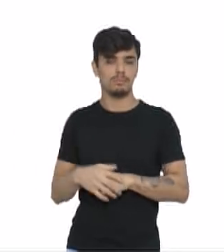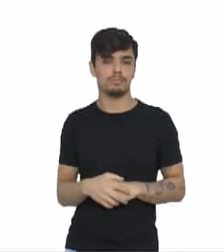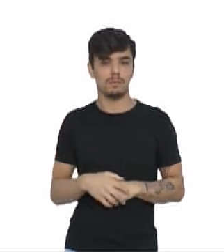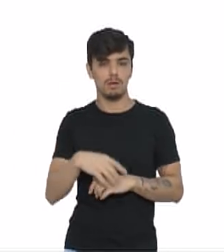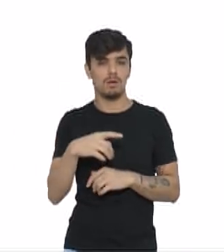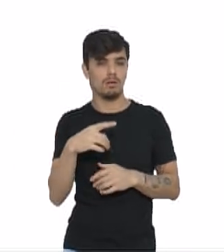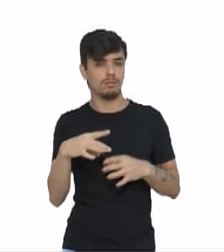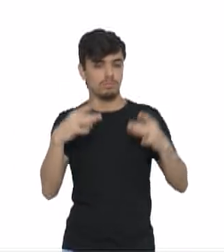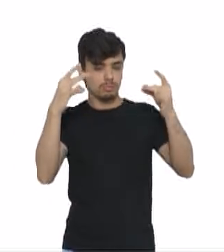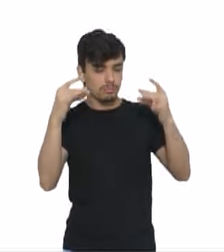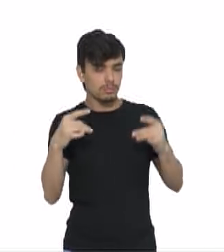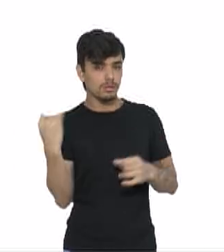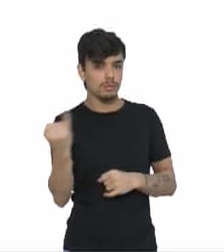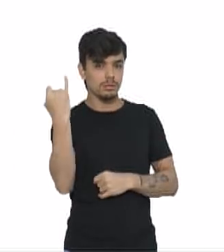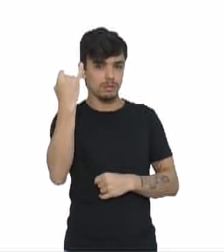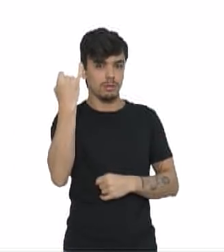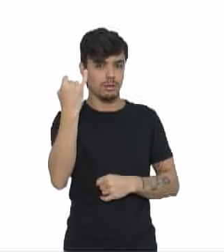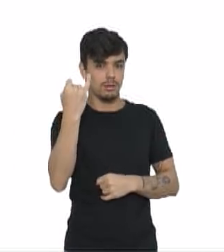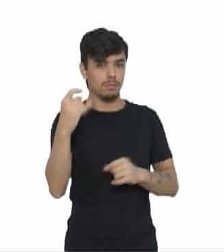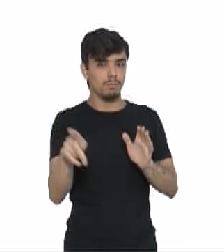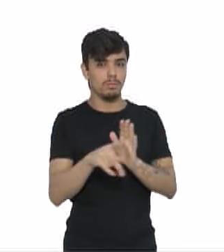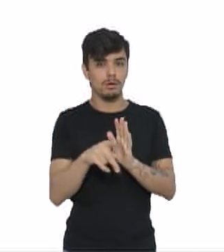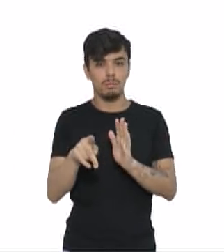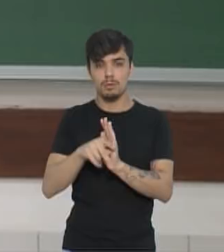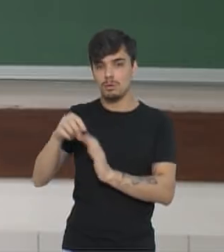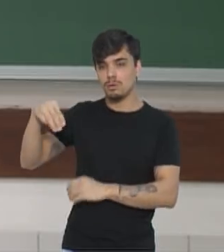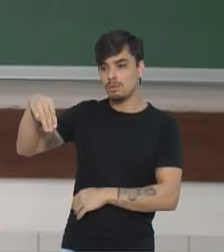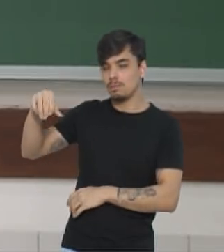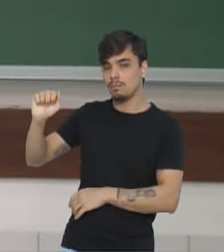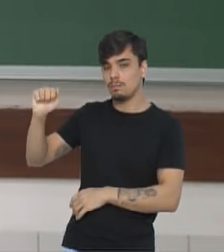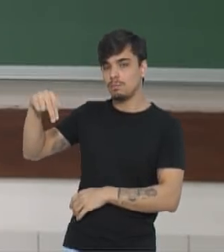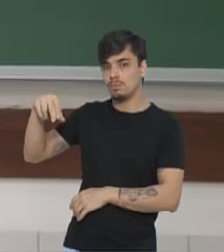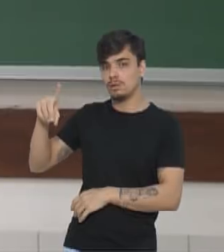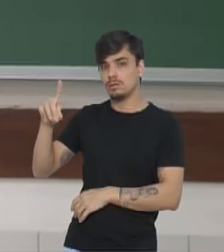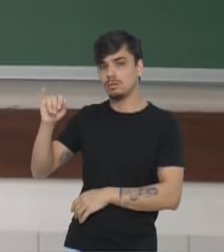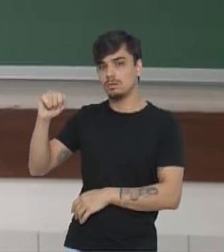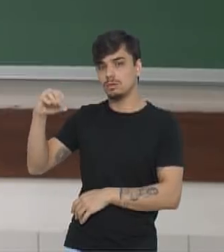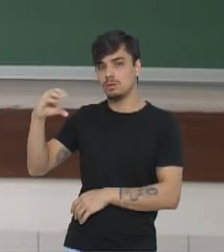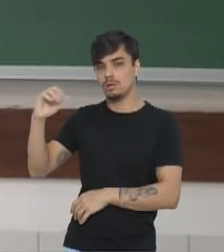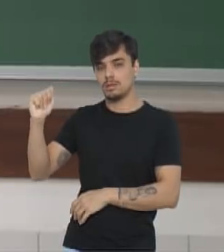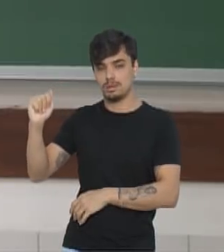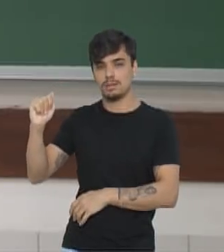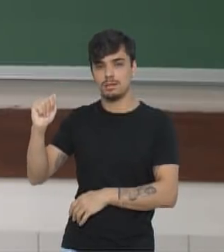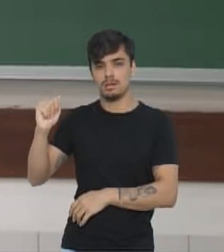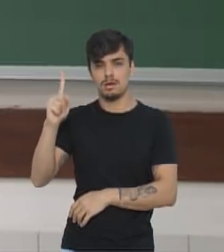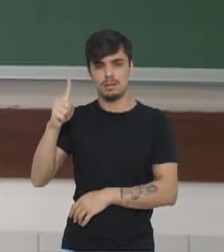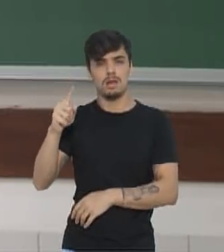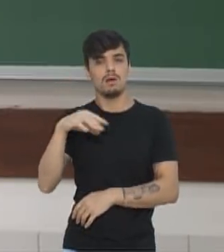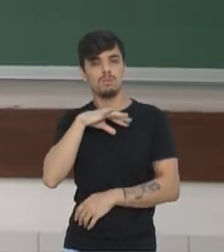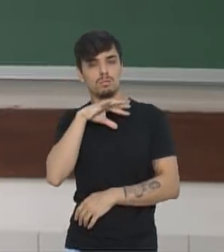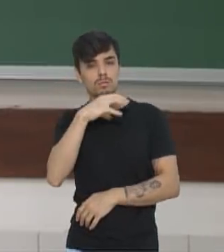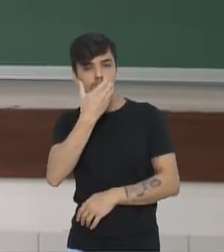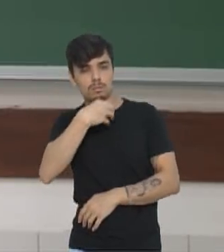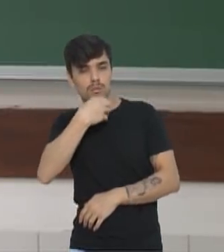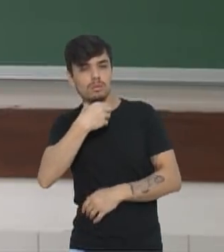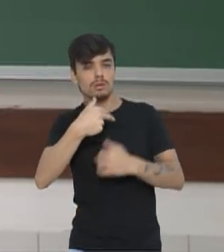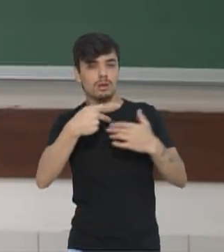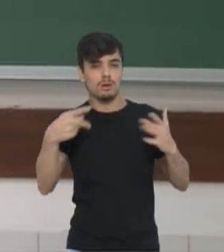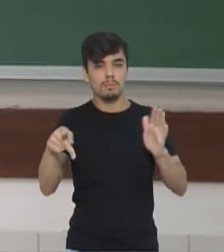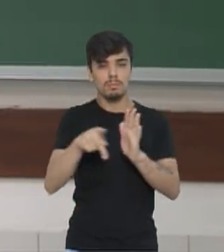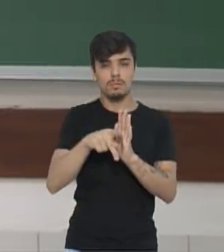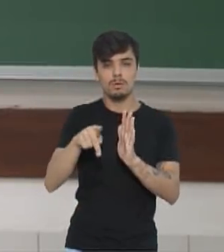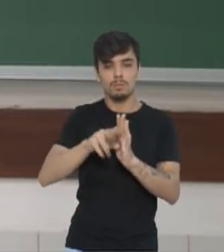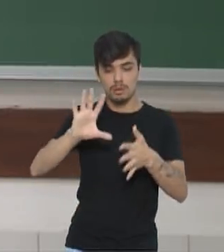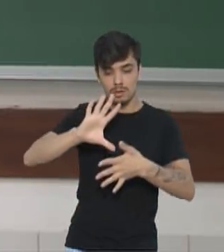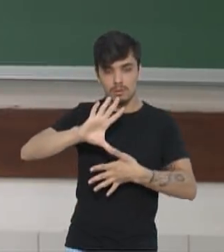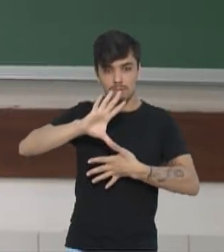o cultivo, principalmente da mandioca. Esse fruto típico, esse tubérculo típico aqui da região da América